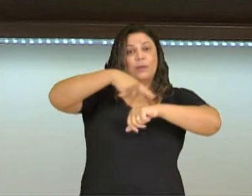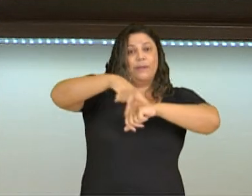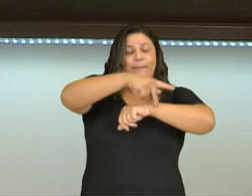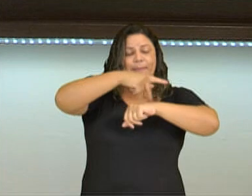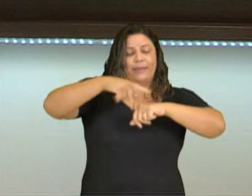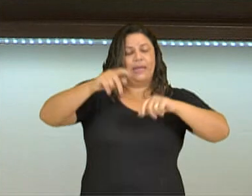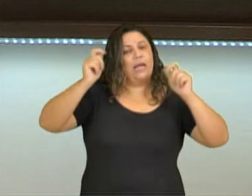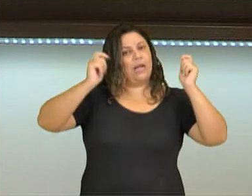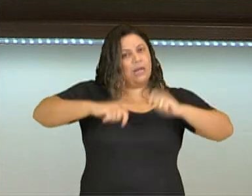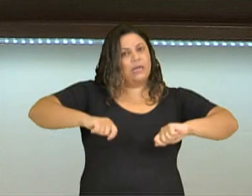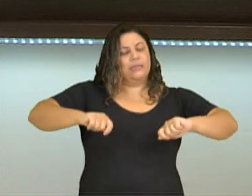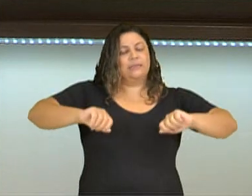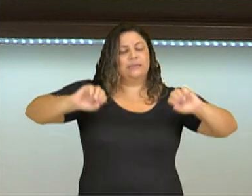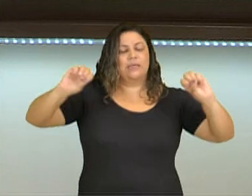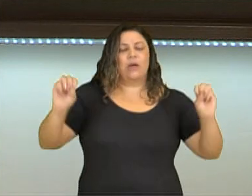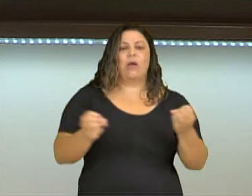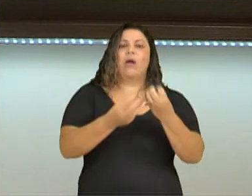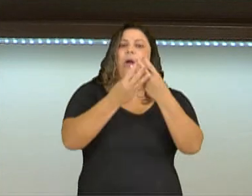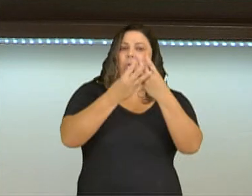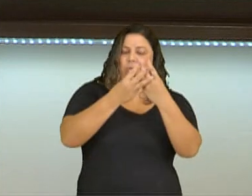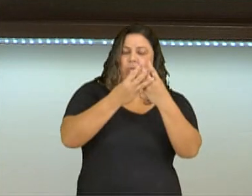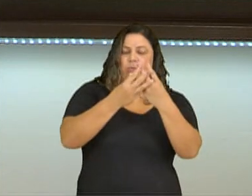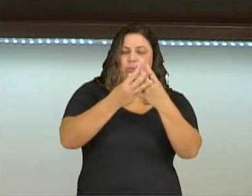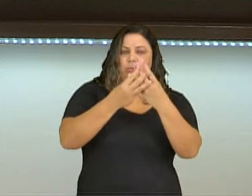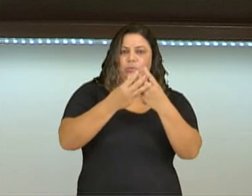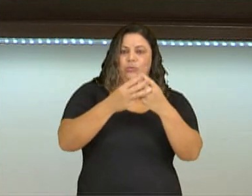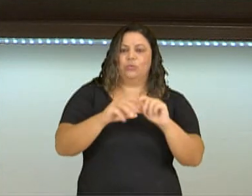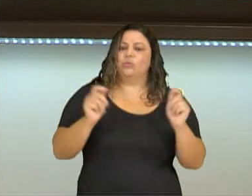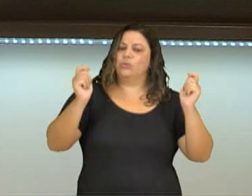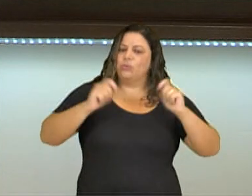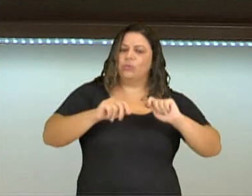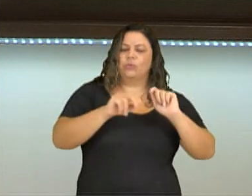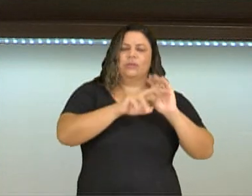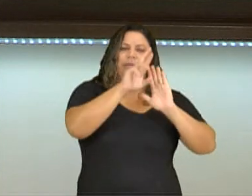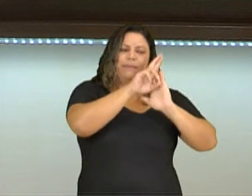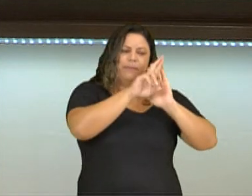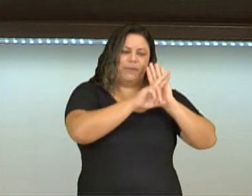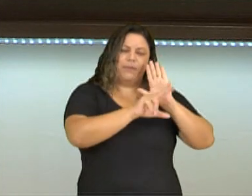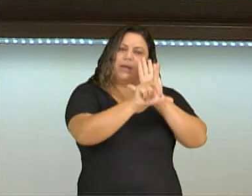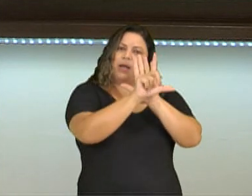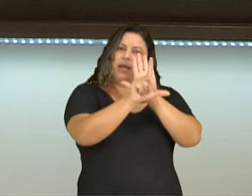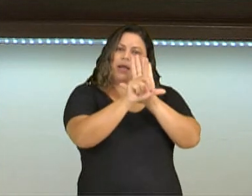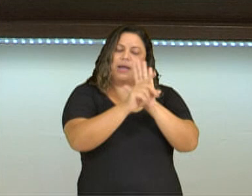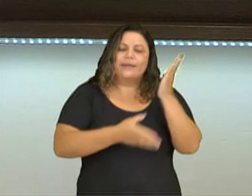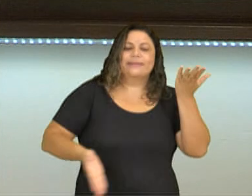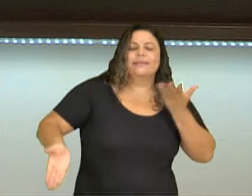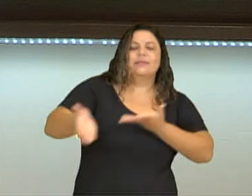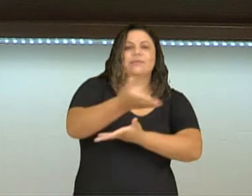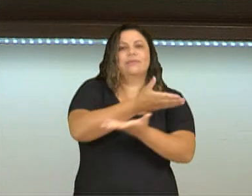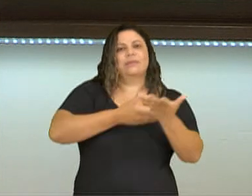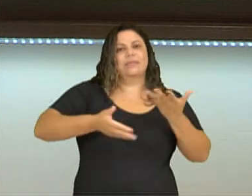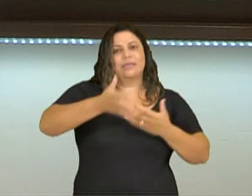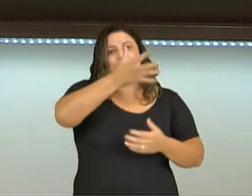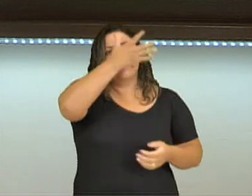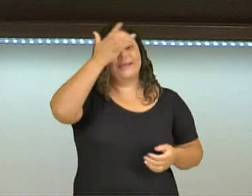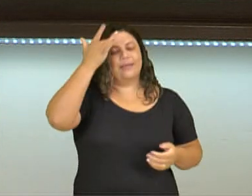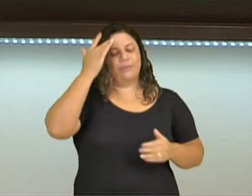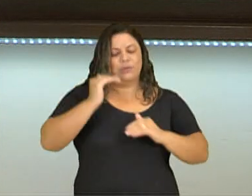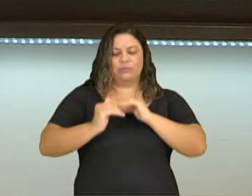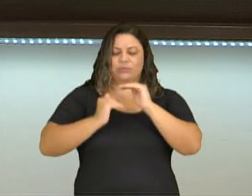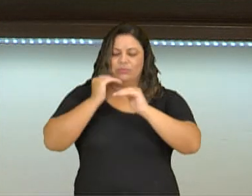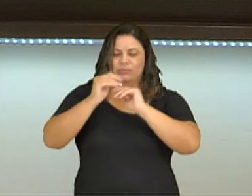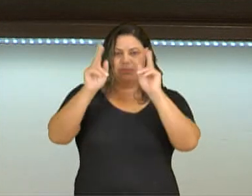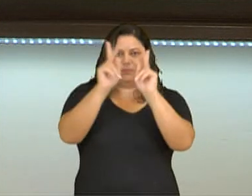ela é a declaração universal que normatiza ali algumas normas de convivência para que as pessoas possam construir uma cultura